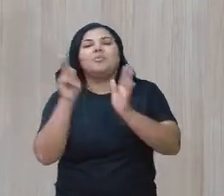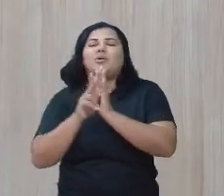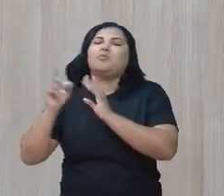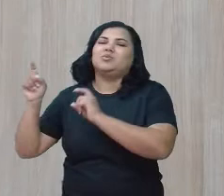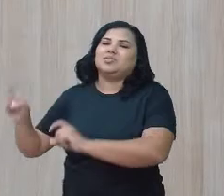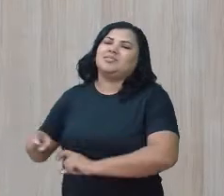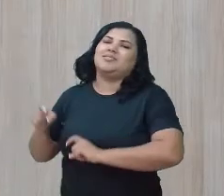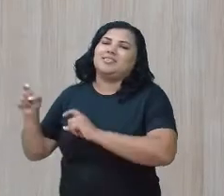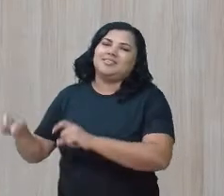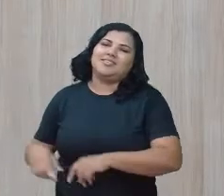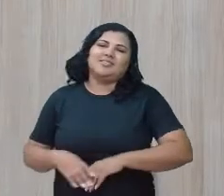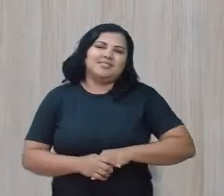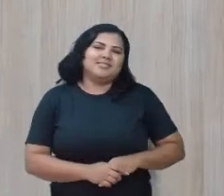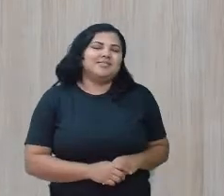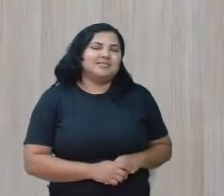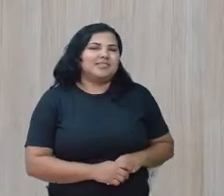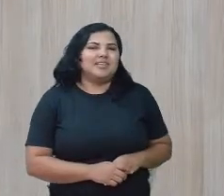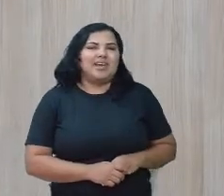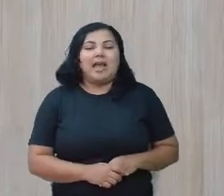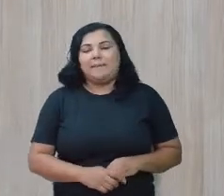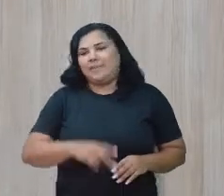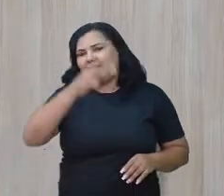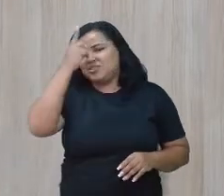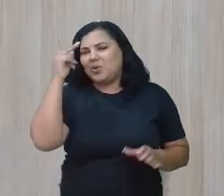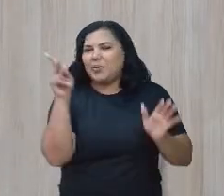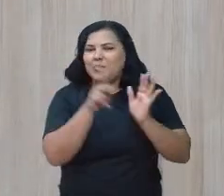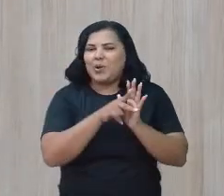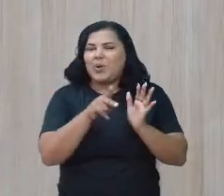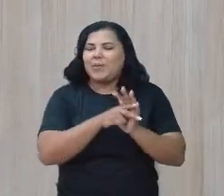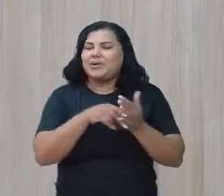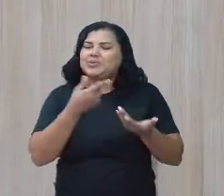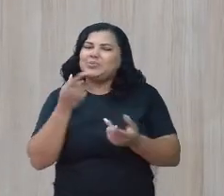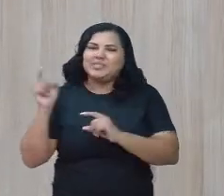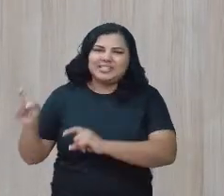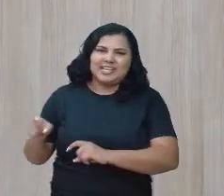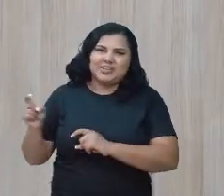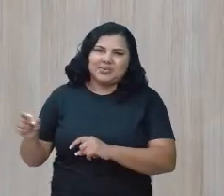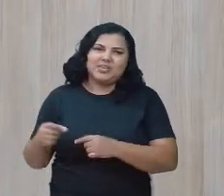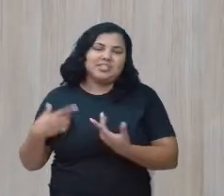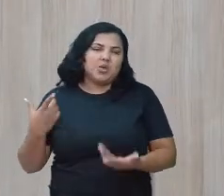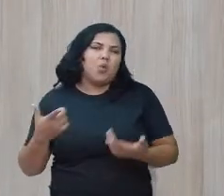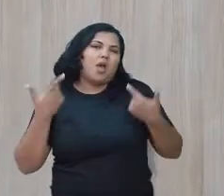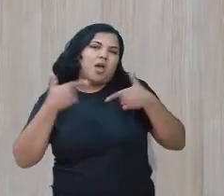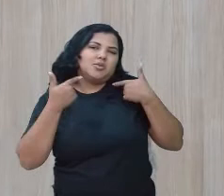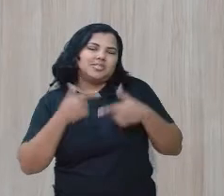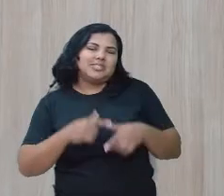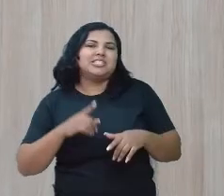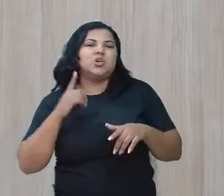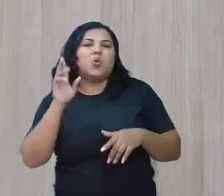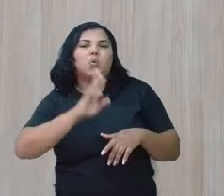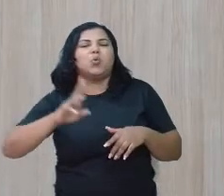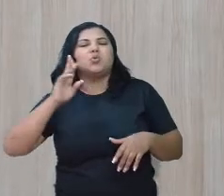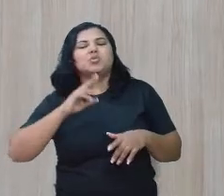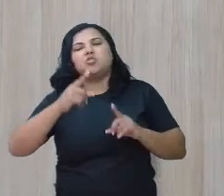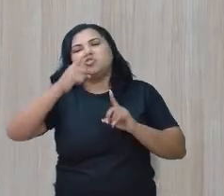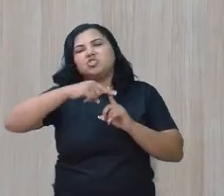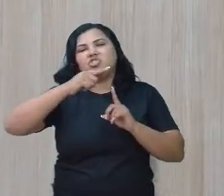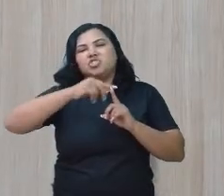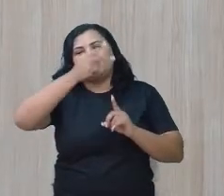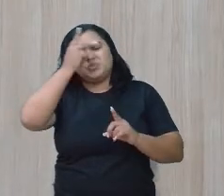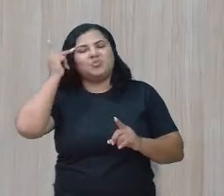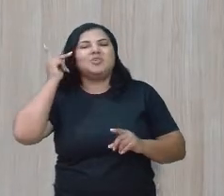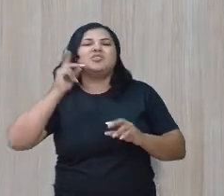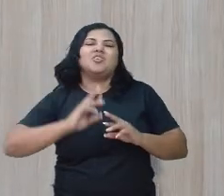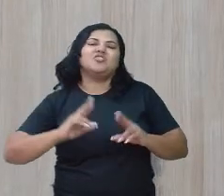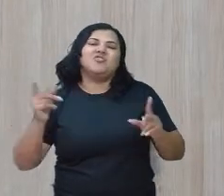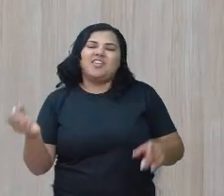roça, né? O matuto. Como eu disse, a comédia se utiliza dos tipos. Então, ele gosta de fazer ele pega aquele tipo